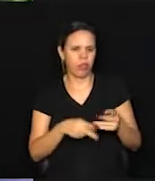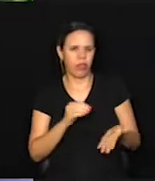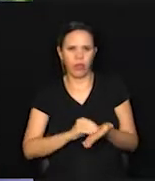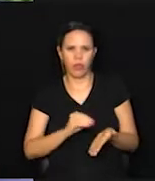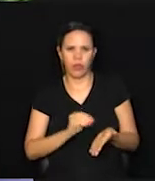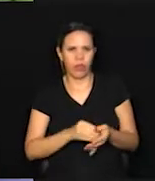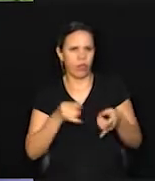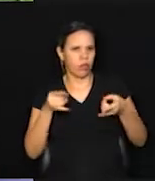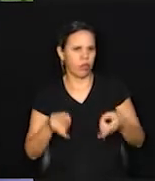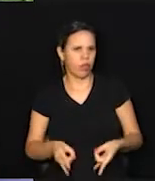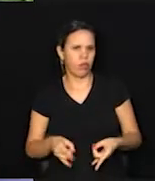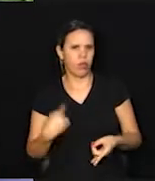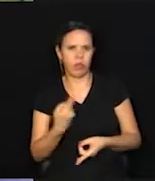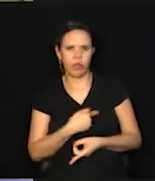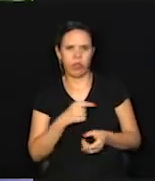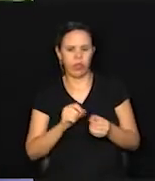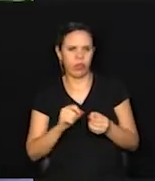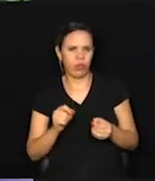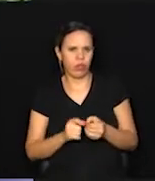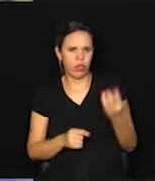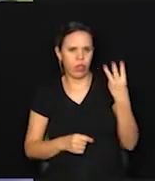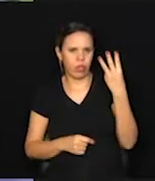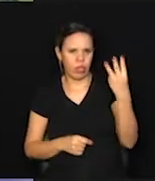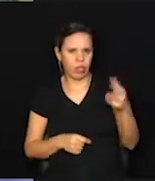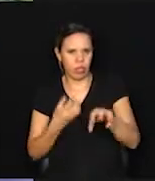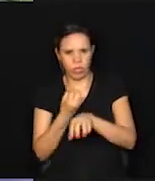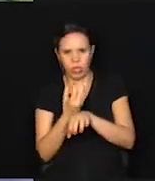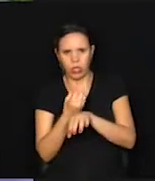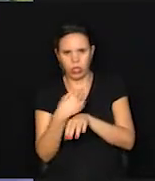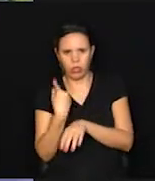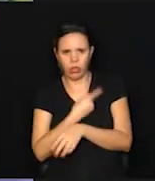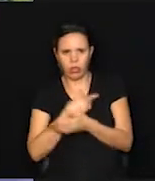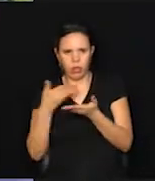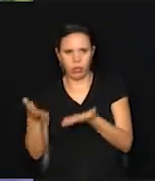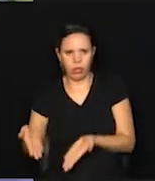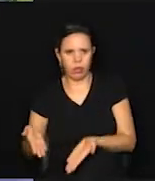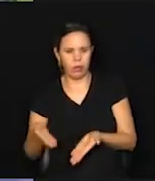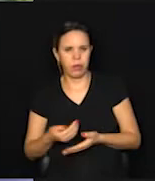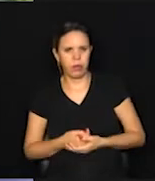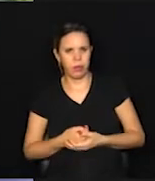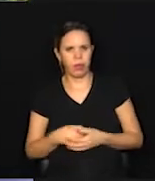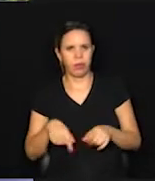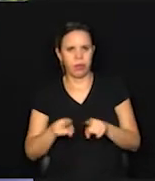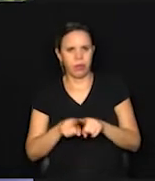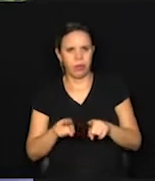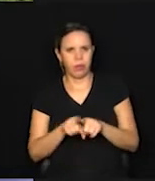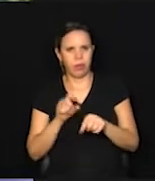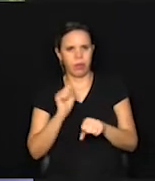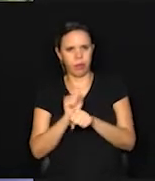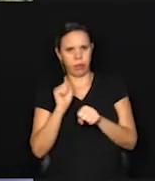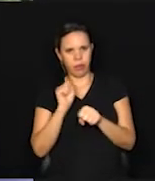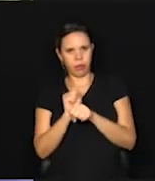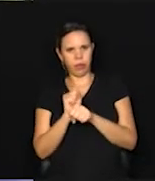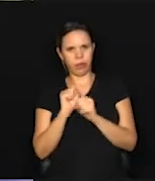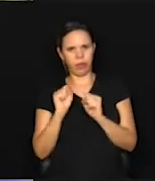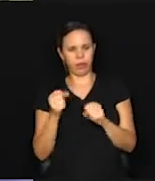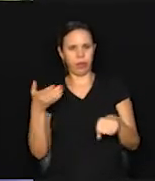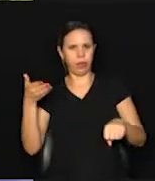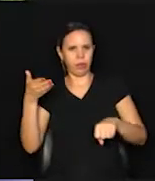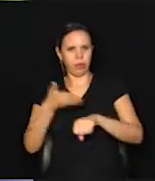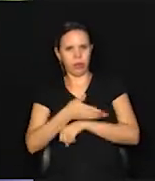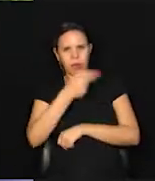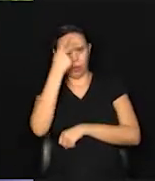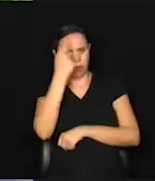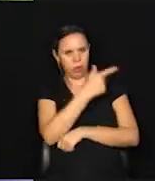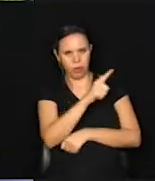leito. A gente tem que ficar, tinha 3 ambulâncias na frente da nossa, também esperando para poder entrar o paciente, porque